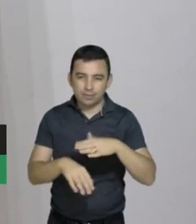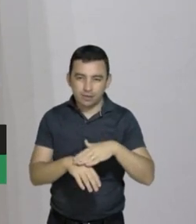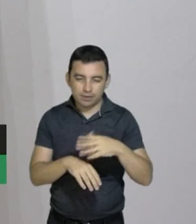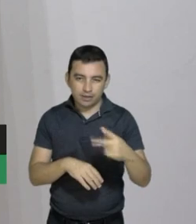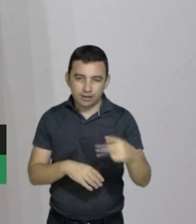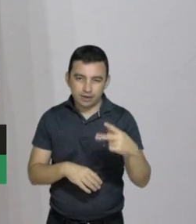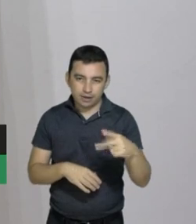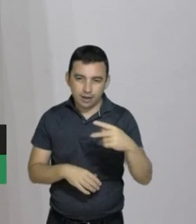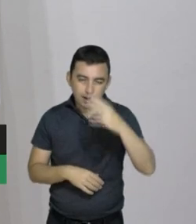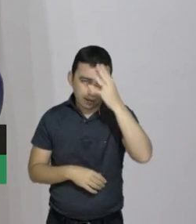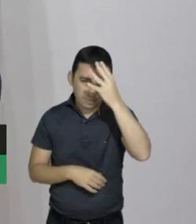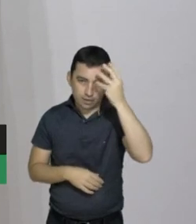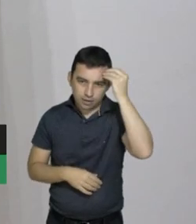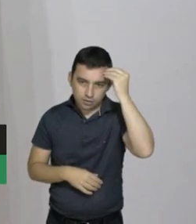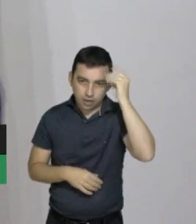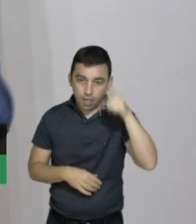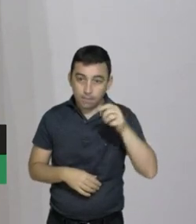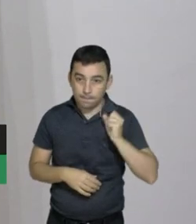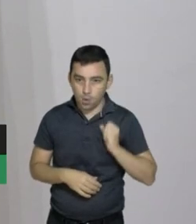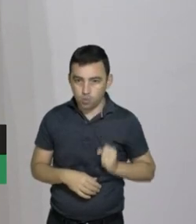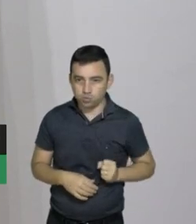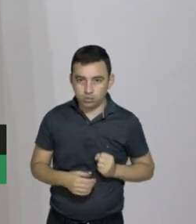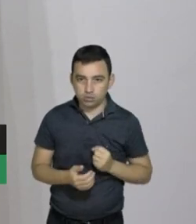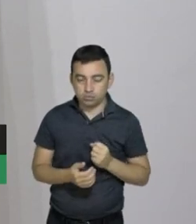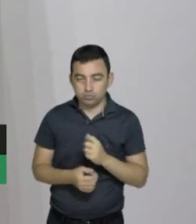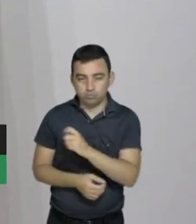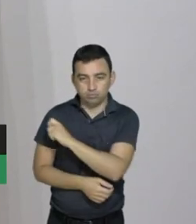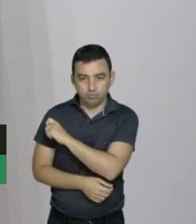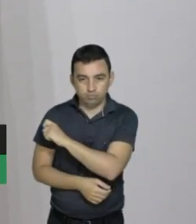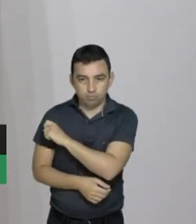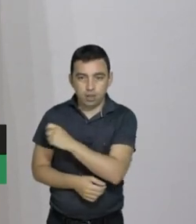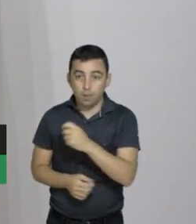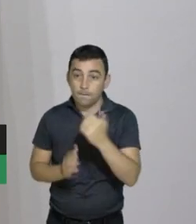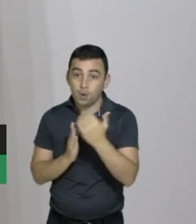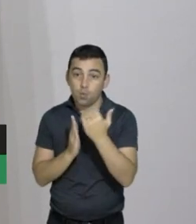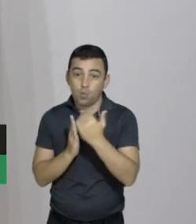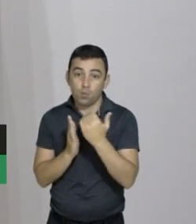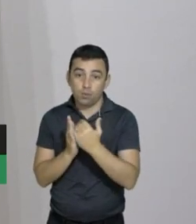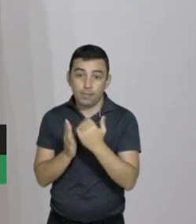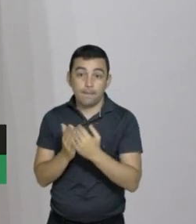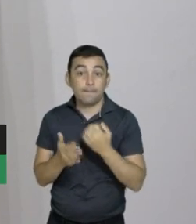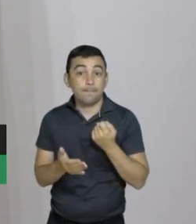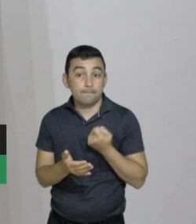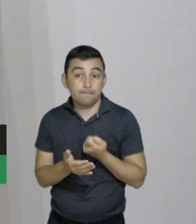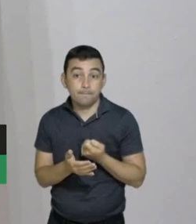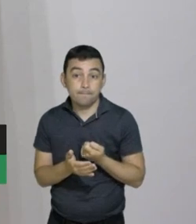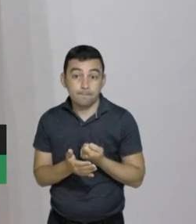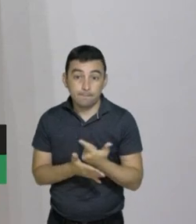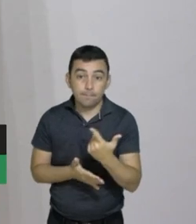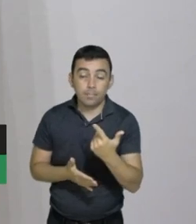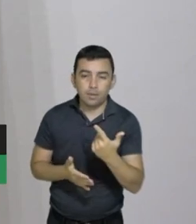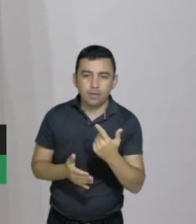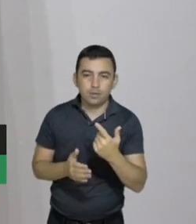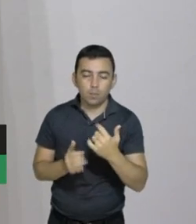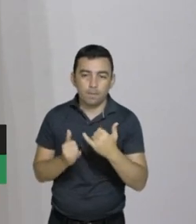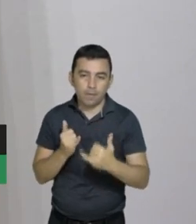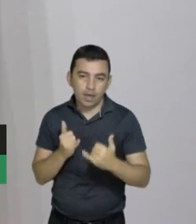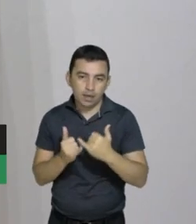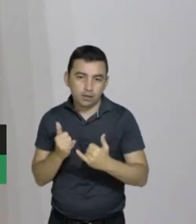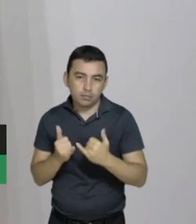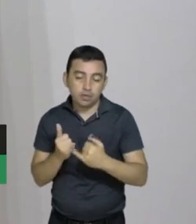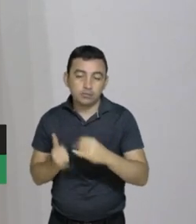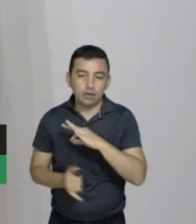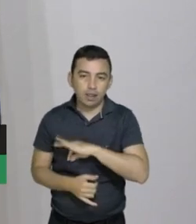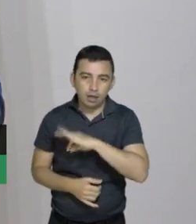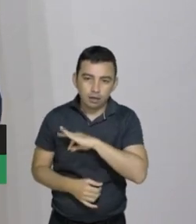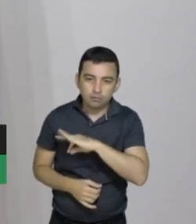chamado bolsa estudante que era o programa de pagamento de meio salário mínimo para